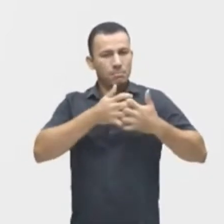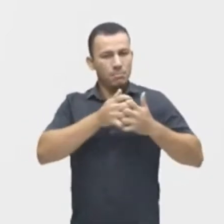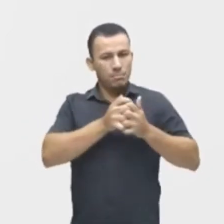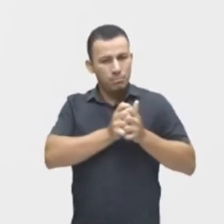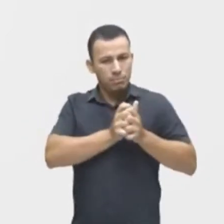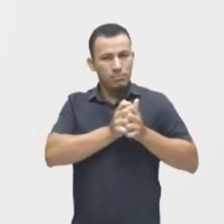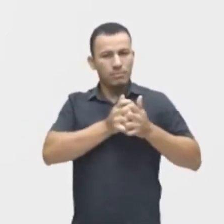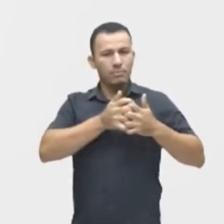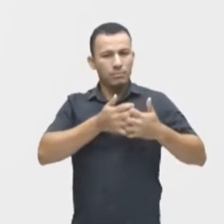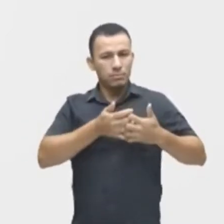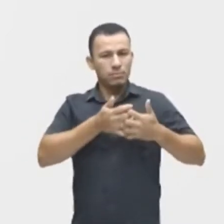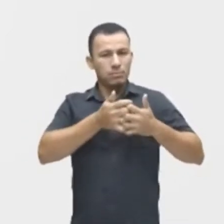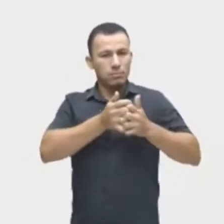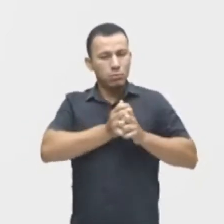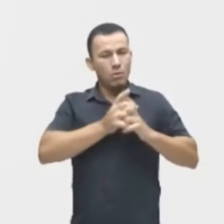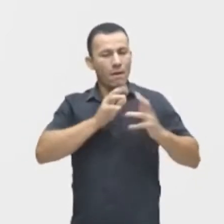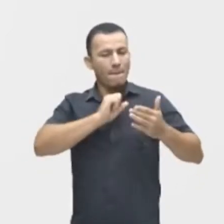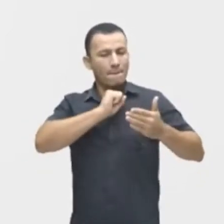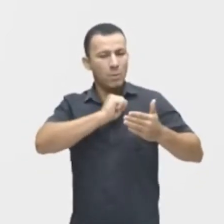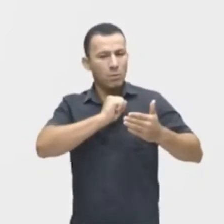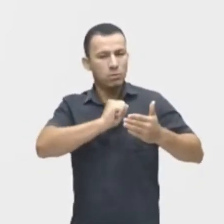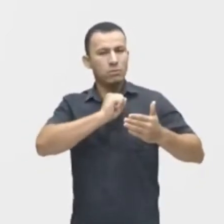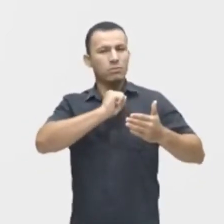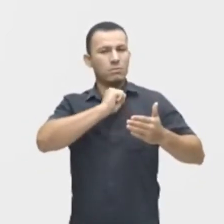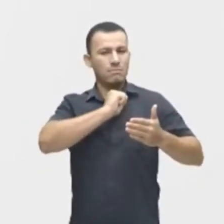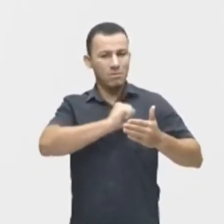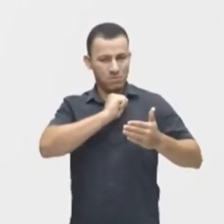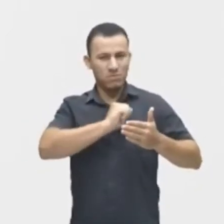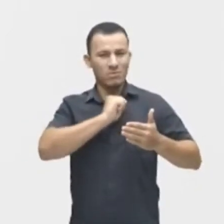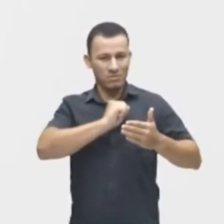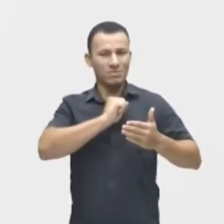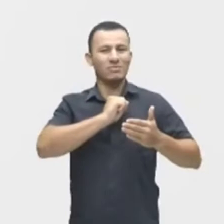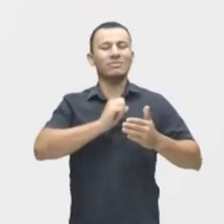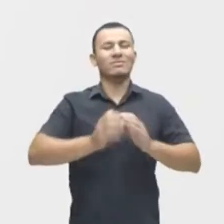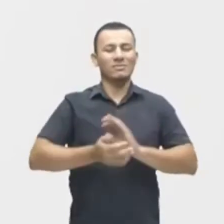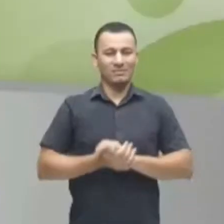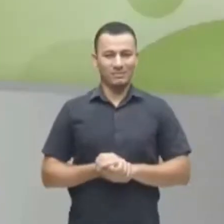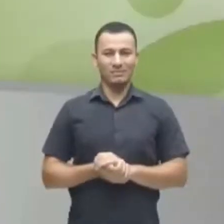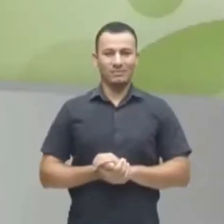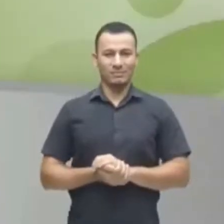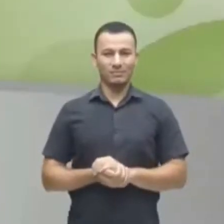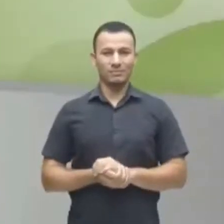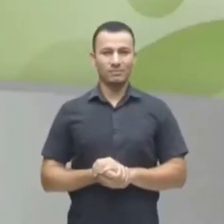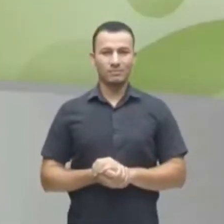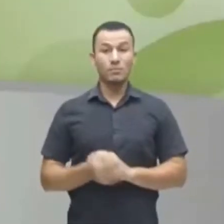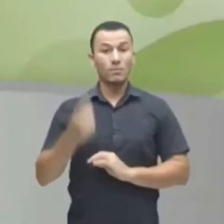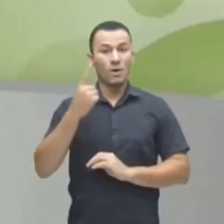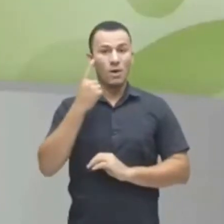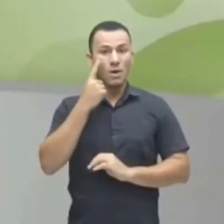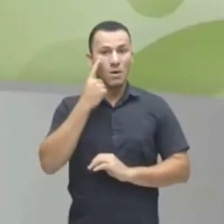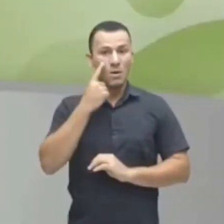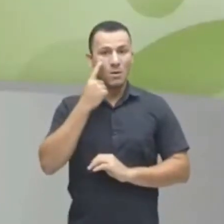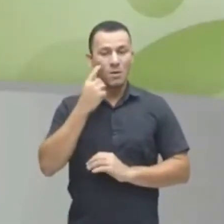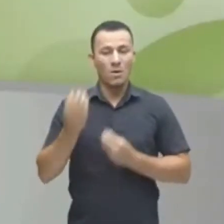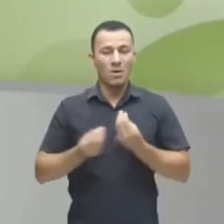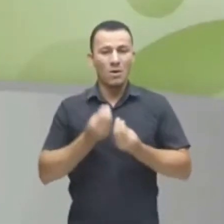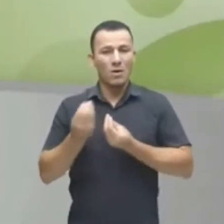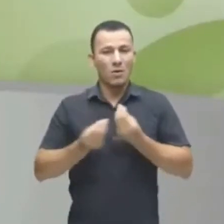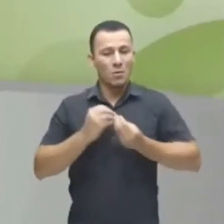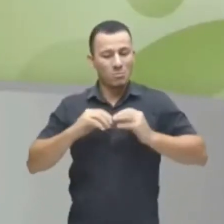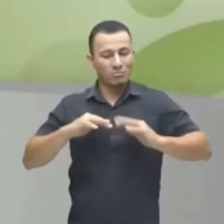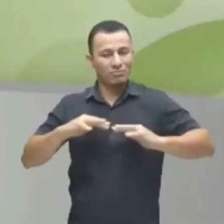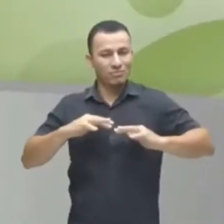mesmo tempo, ele relaxa fazendo a diástole. Tudo bem? Agora vamos ver o funcionamento